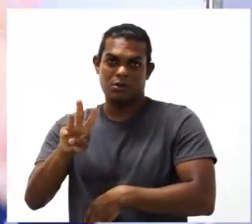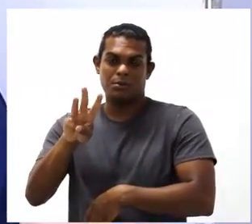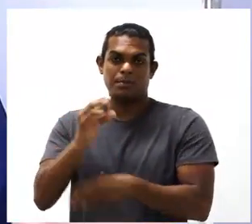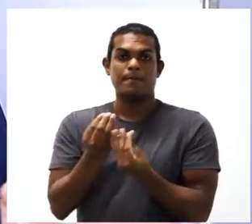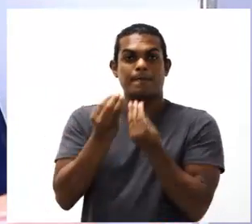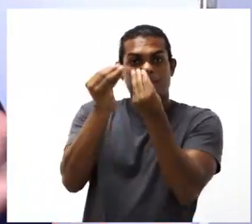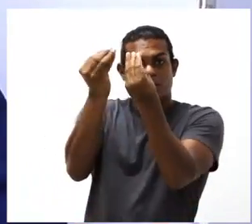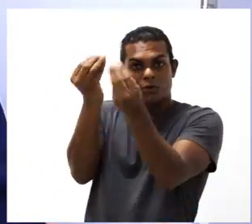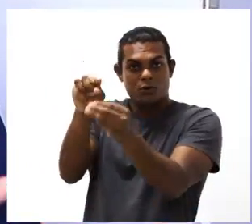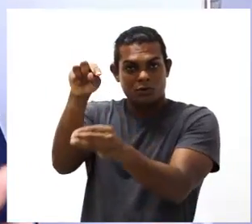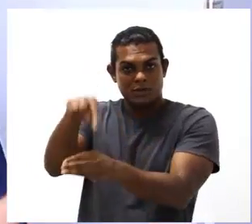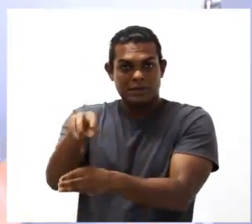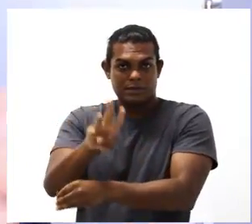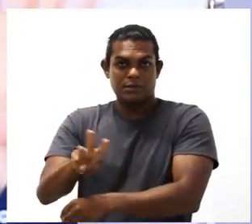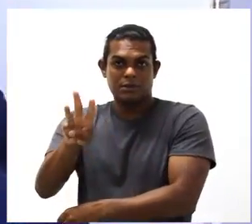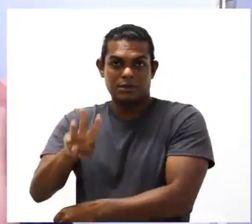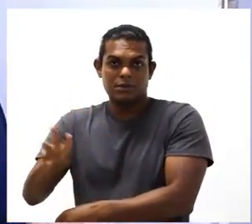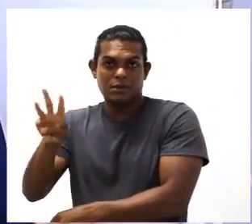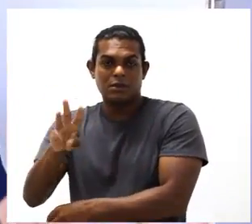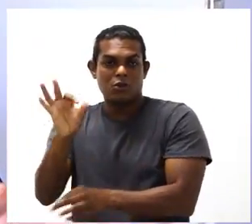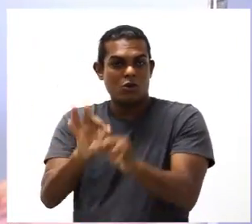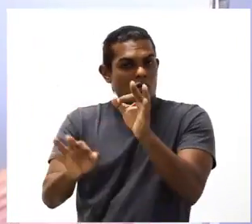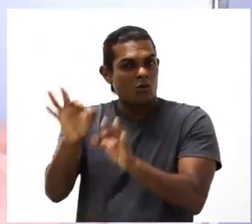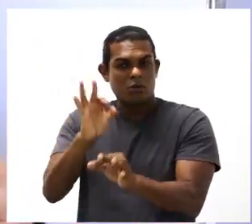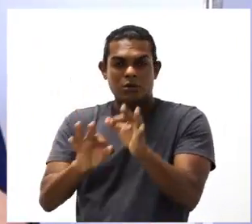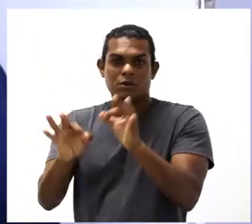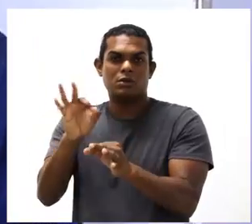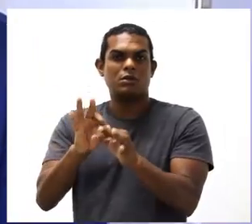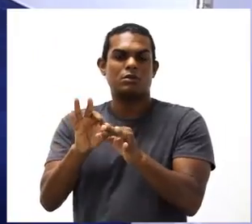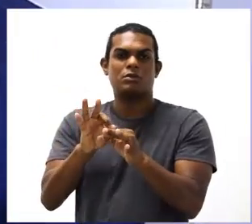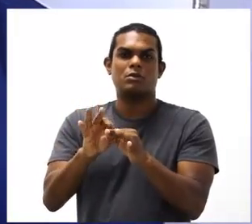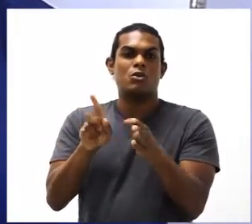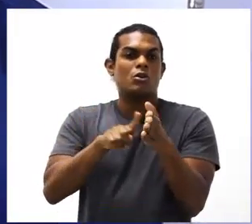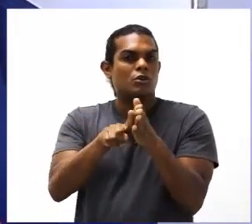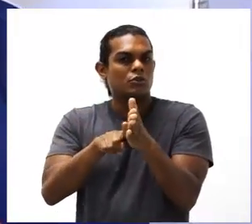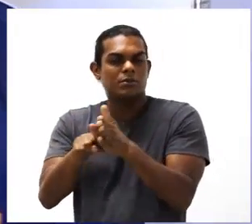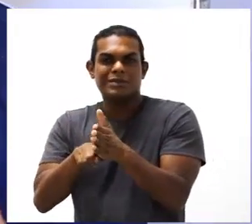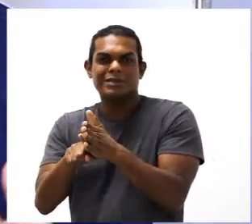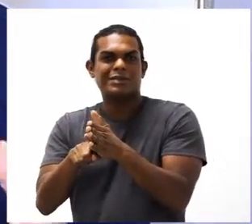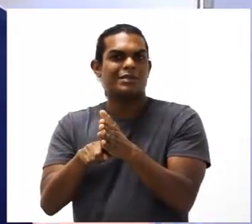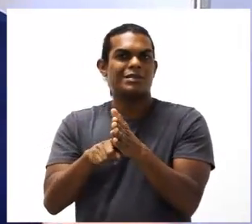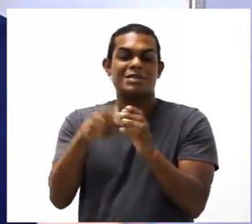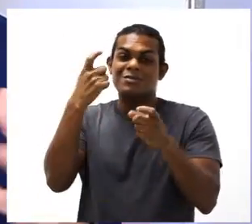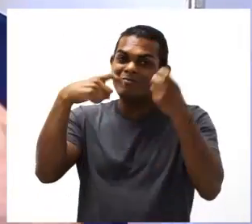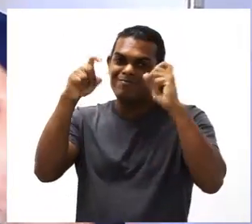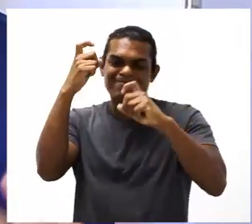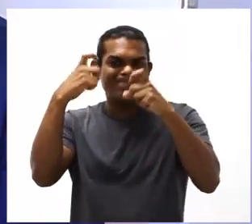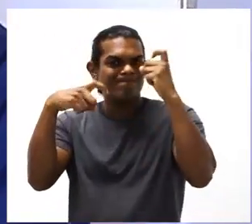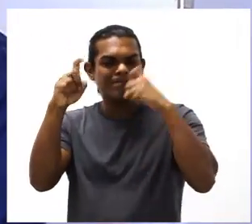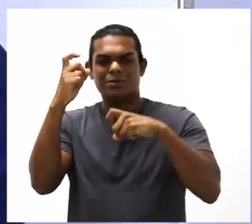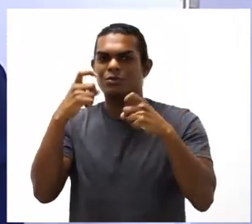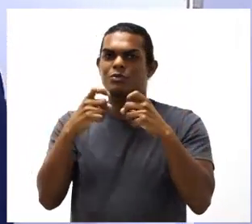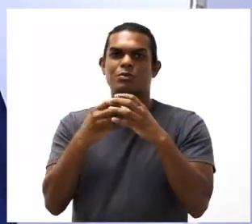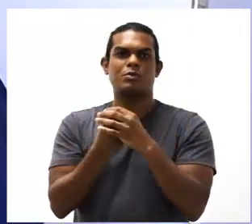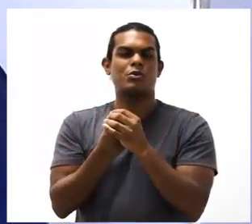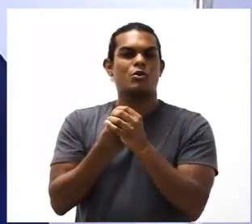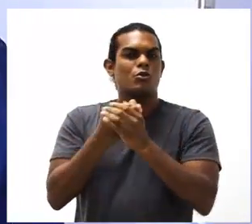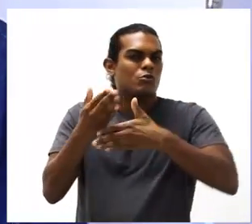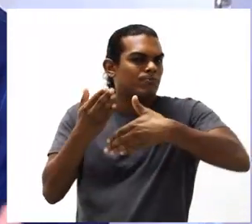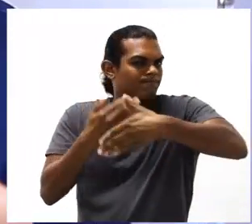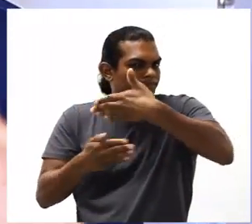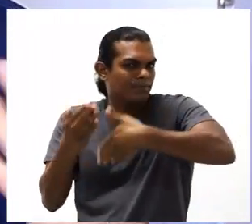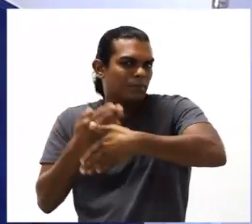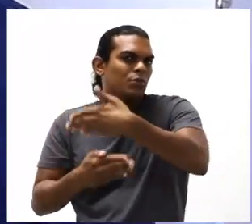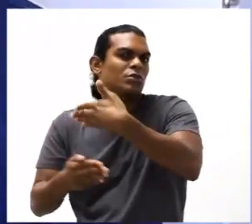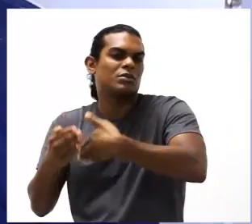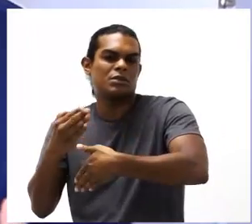os dados, os sistemas, para tomar decisão. E não me preocupo com os processos